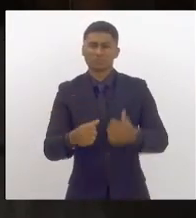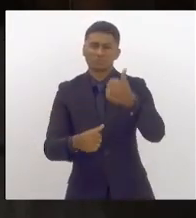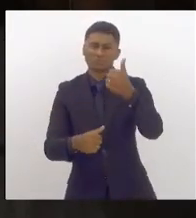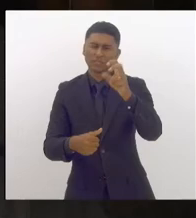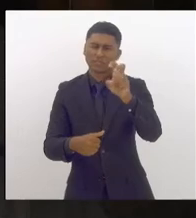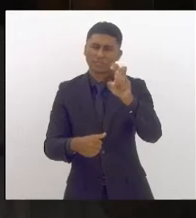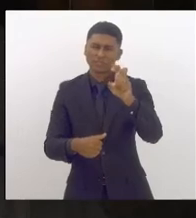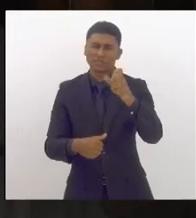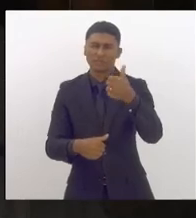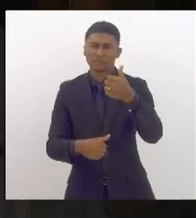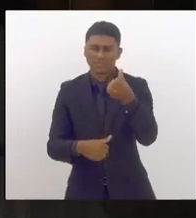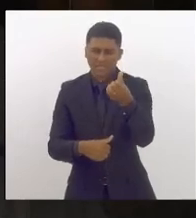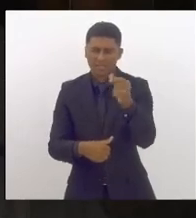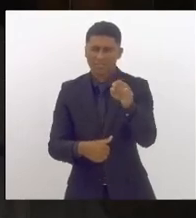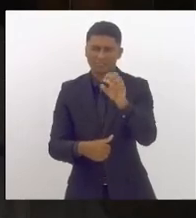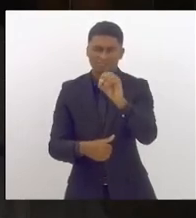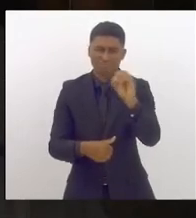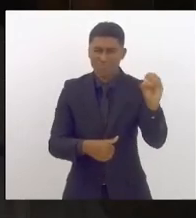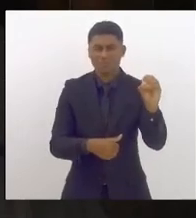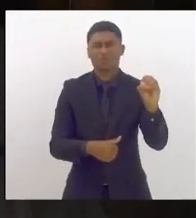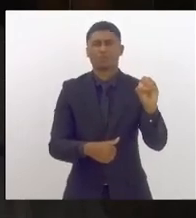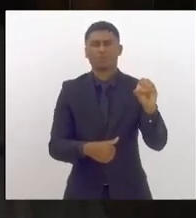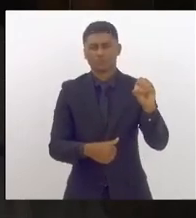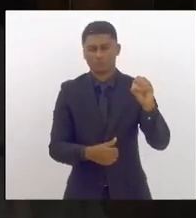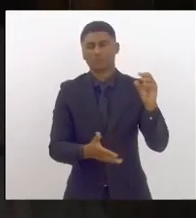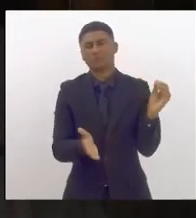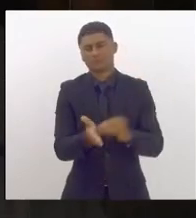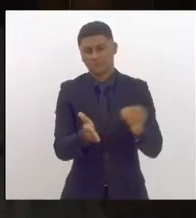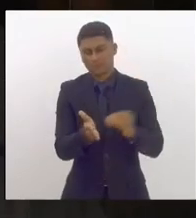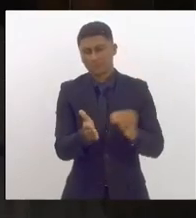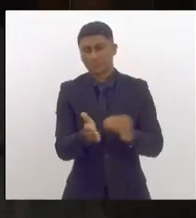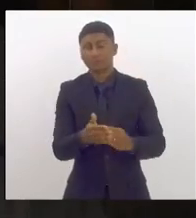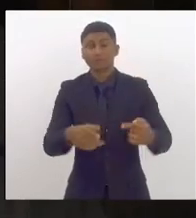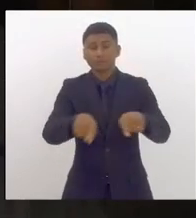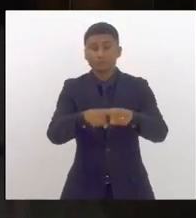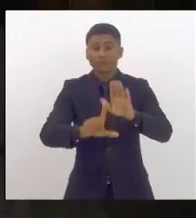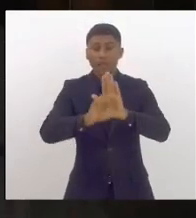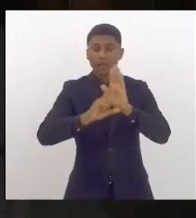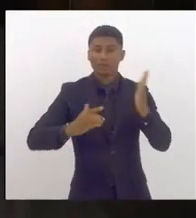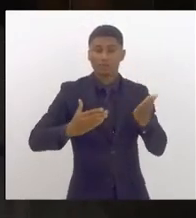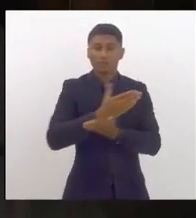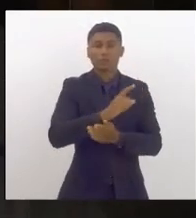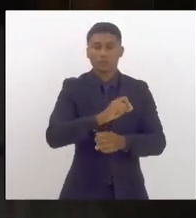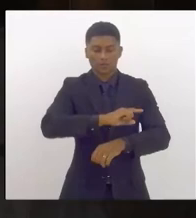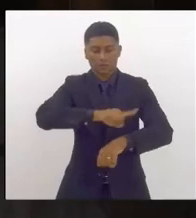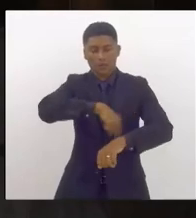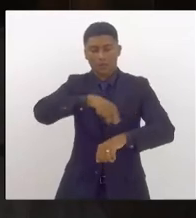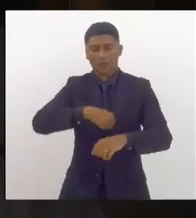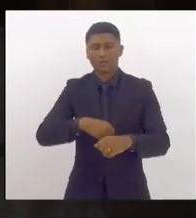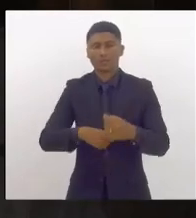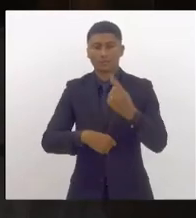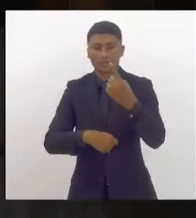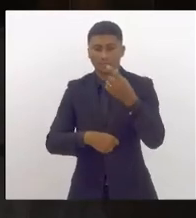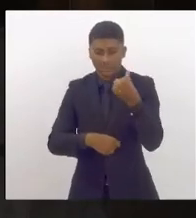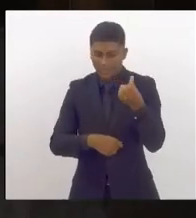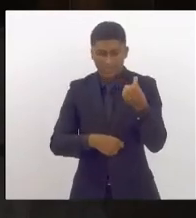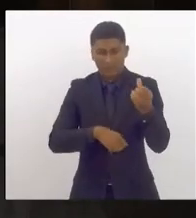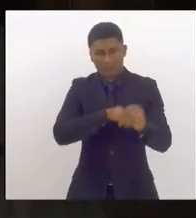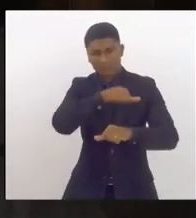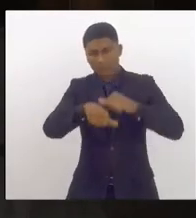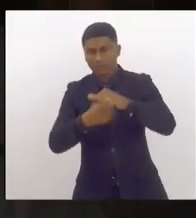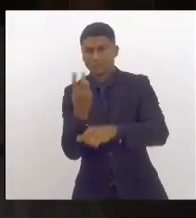noturnos a migração em lei já aprovada da carga horária de 16 para 30 horas dos professores da rede estadual